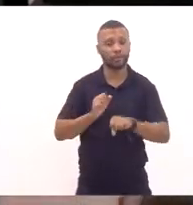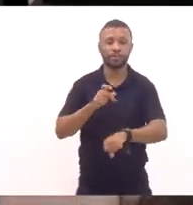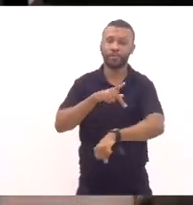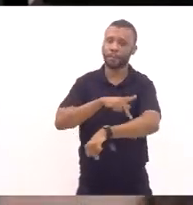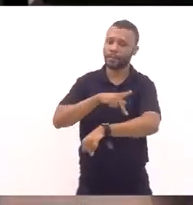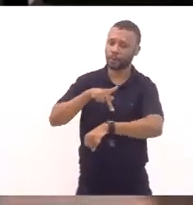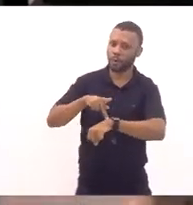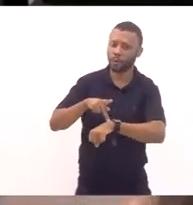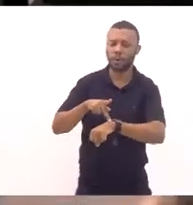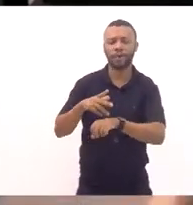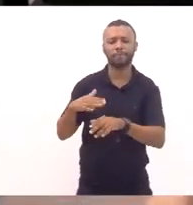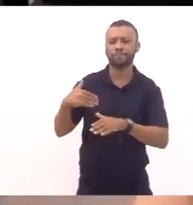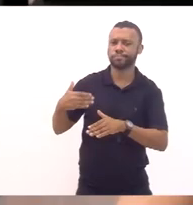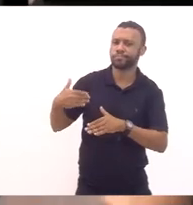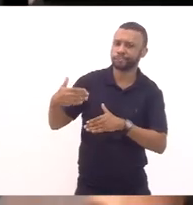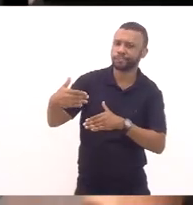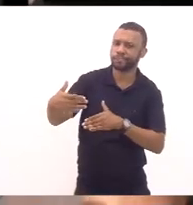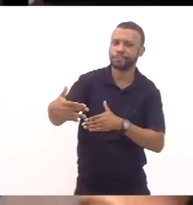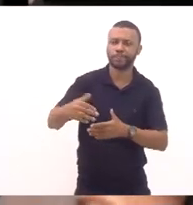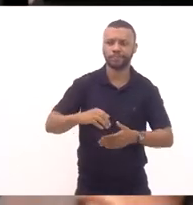E nesse